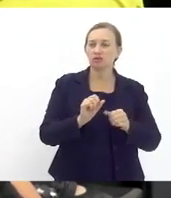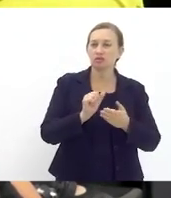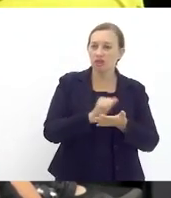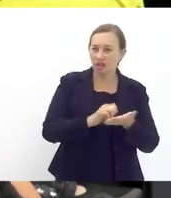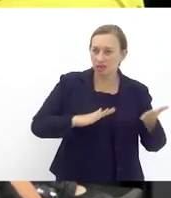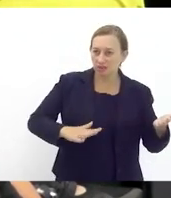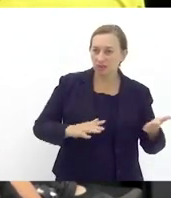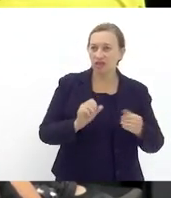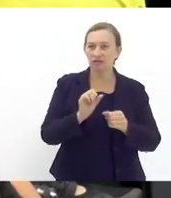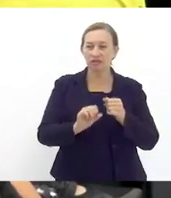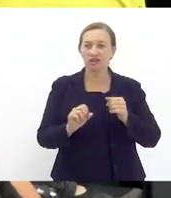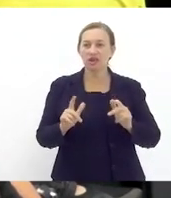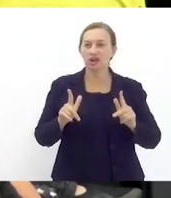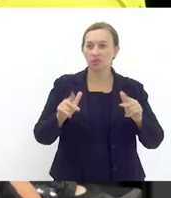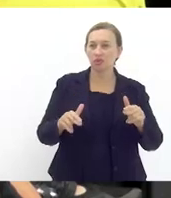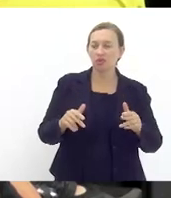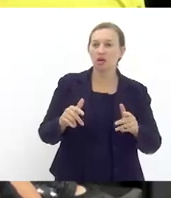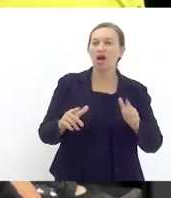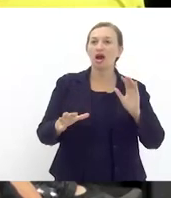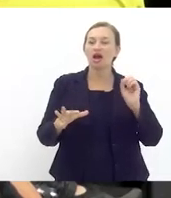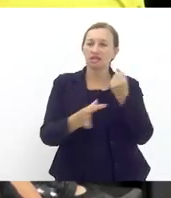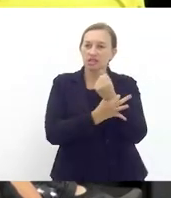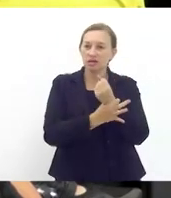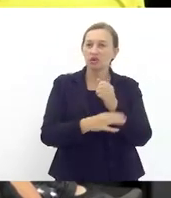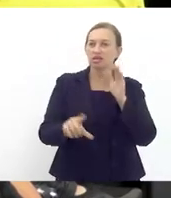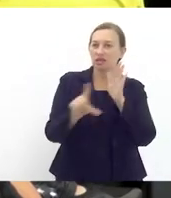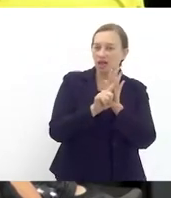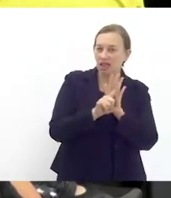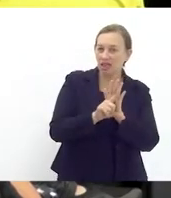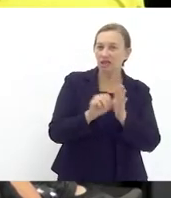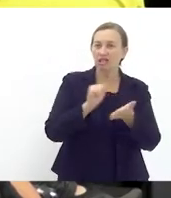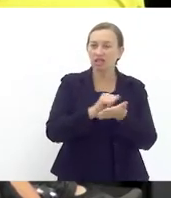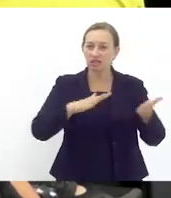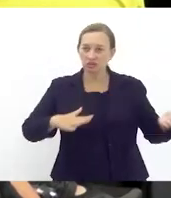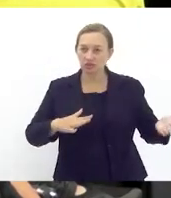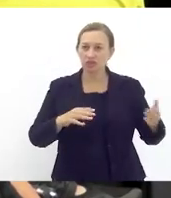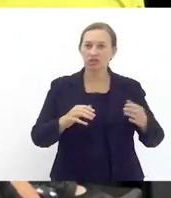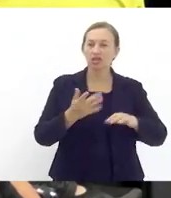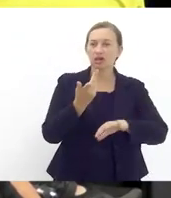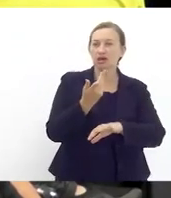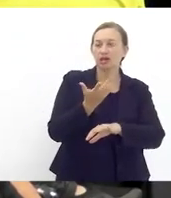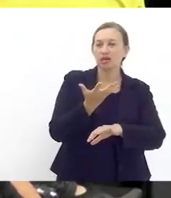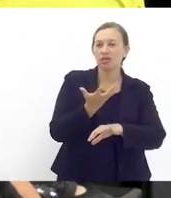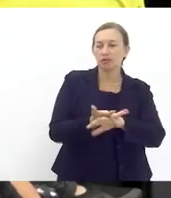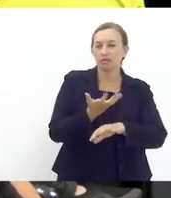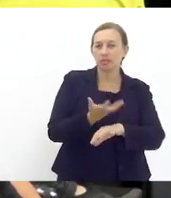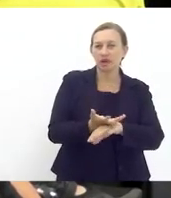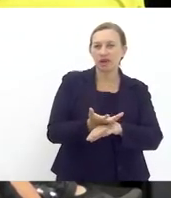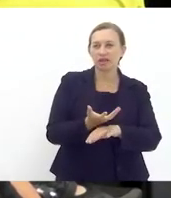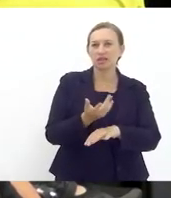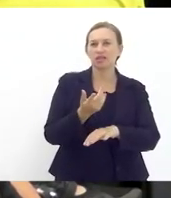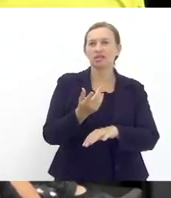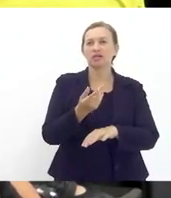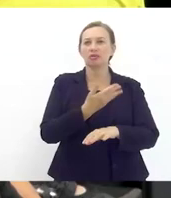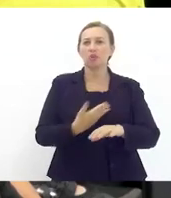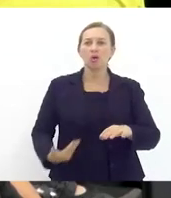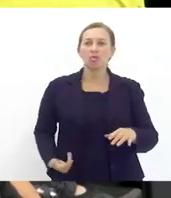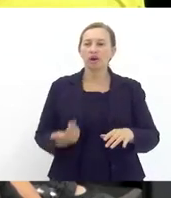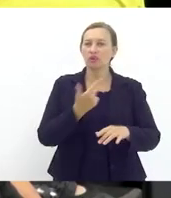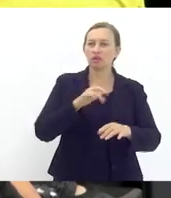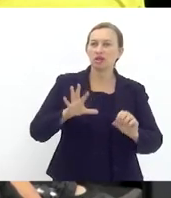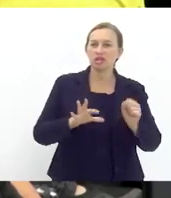assim como já tem as leis que asseguram que a gente possa realizar nossas atividades em praças públicas mas ainda assim não existe segurança